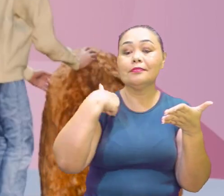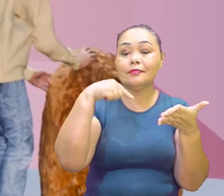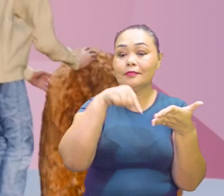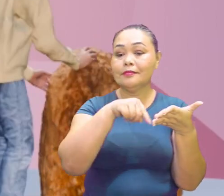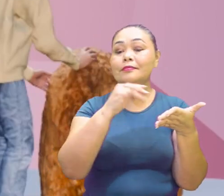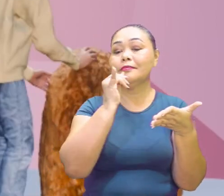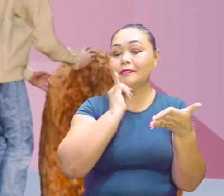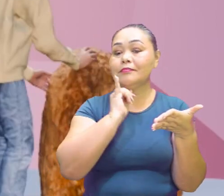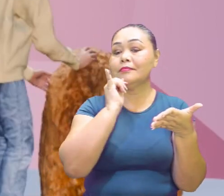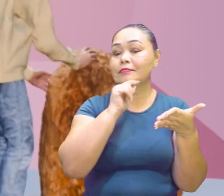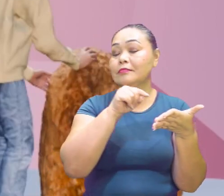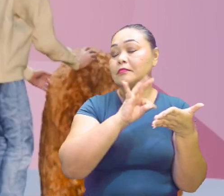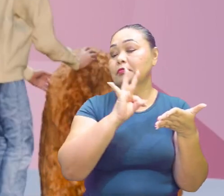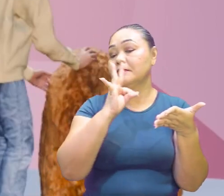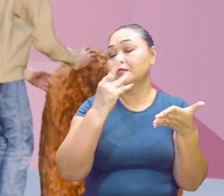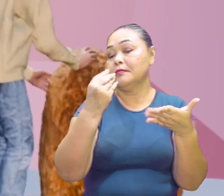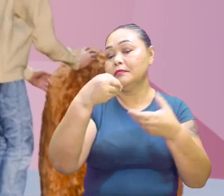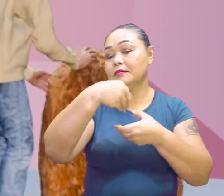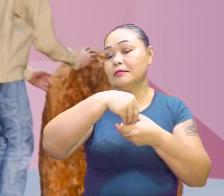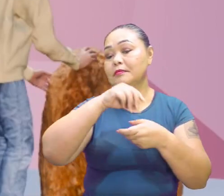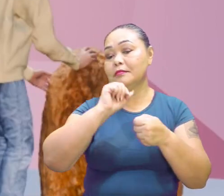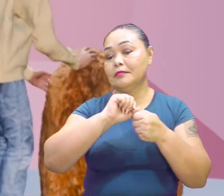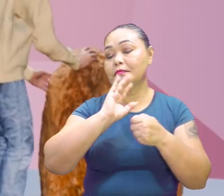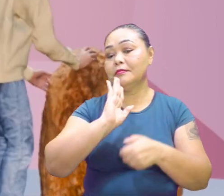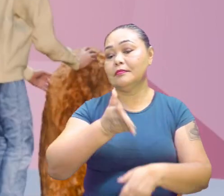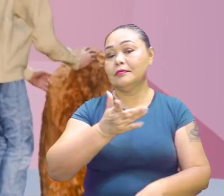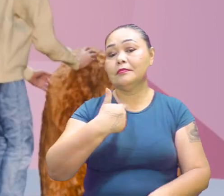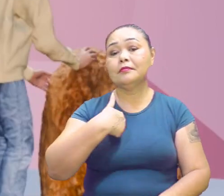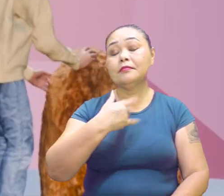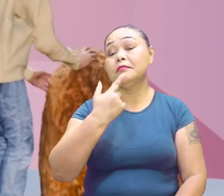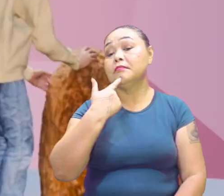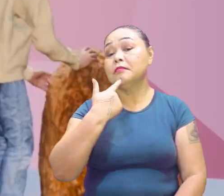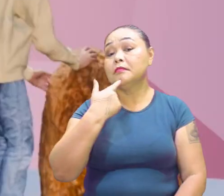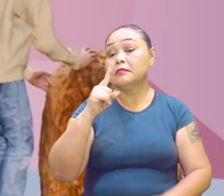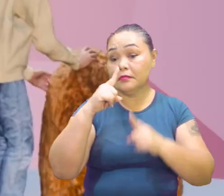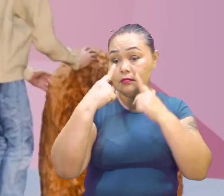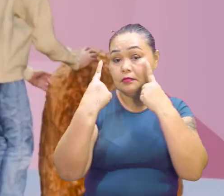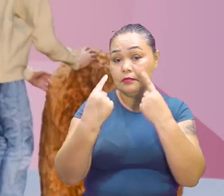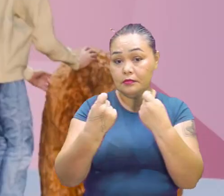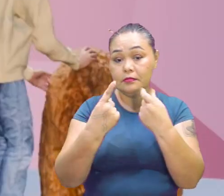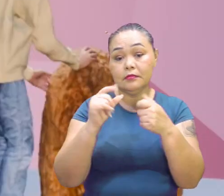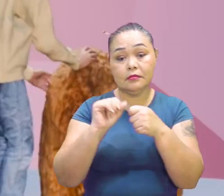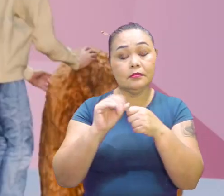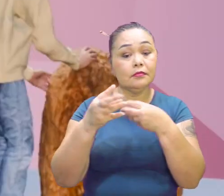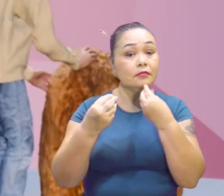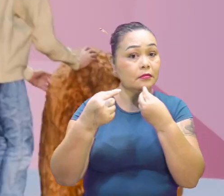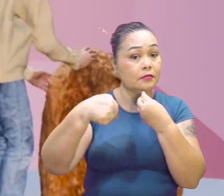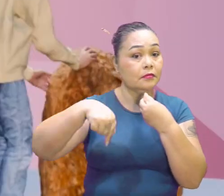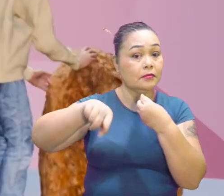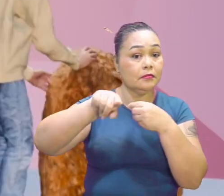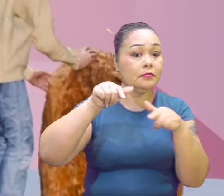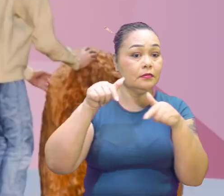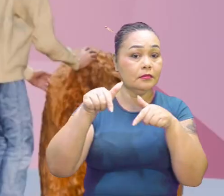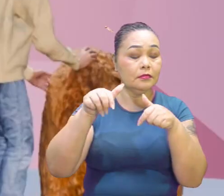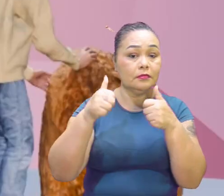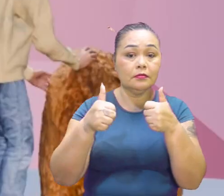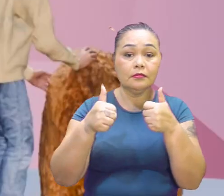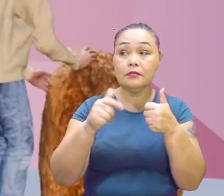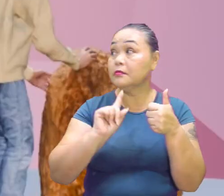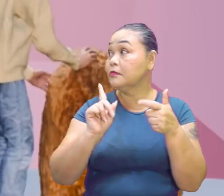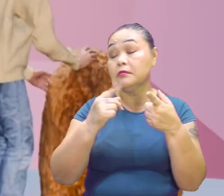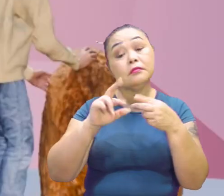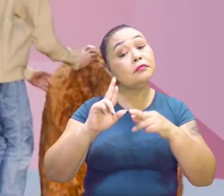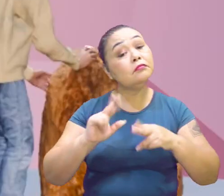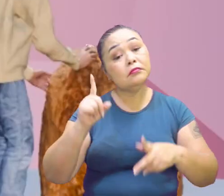com exemplificação. É tudo dentro daquilo que foi colocado aqui, que são formas interessantes, né, Márcia? De vocês trabalharem. Não